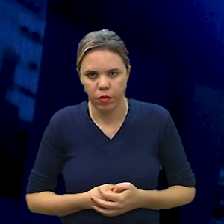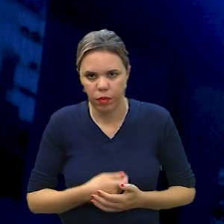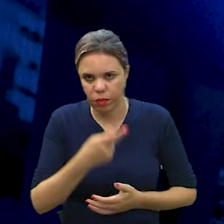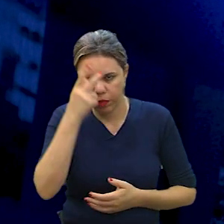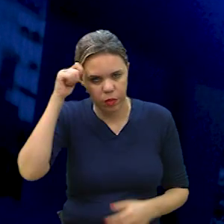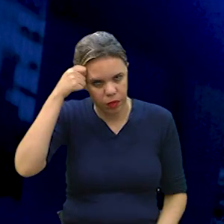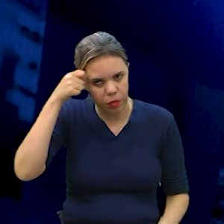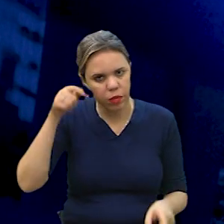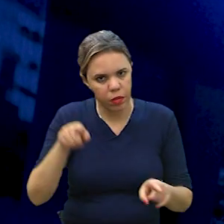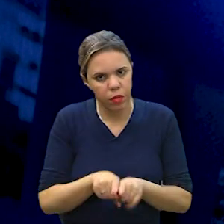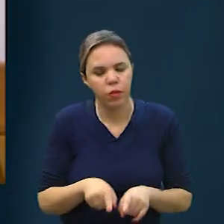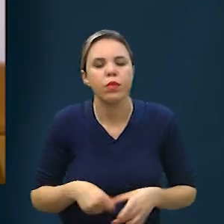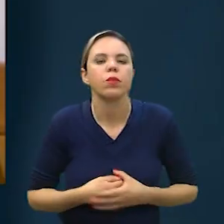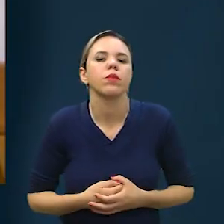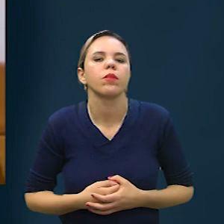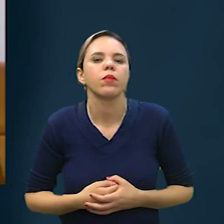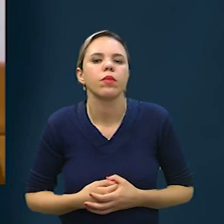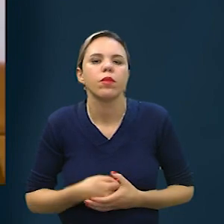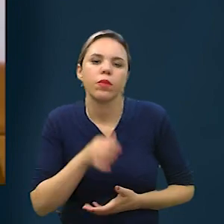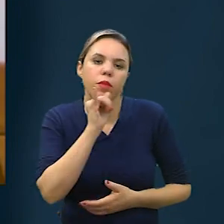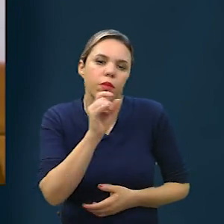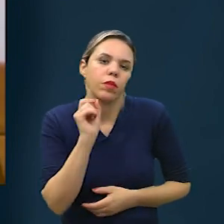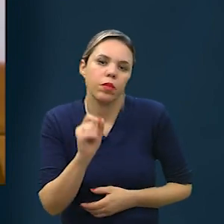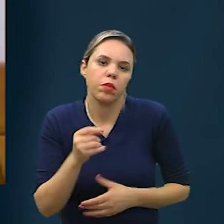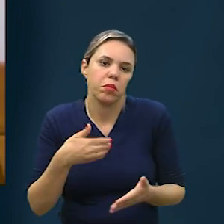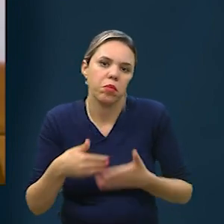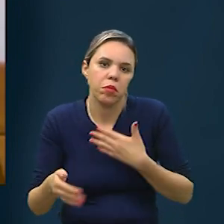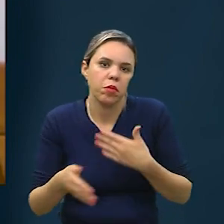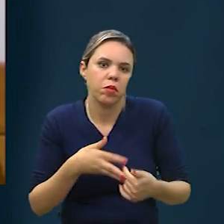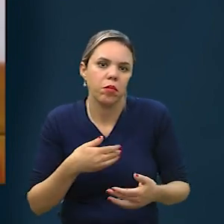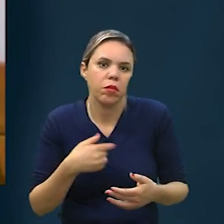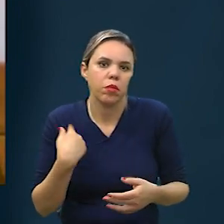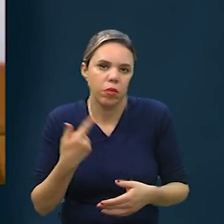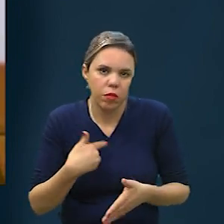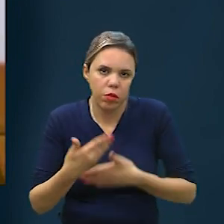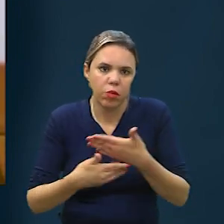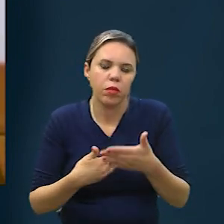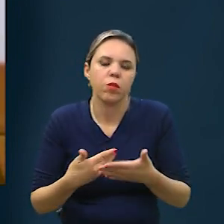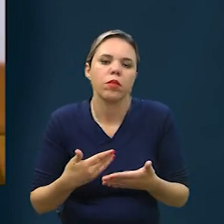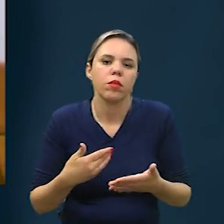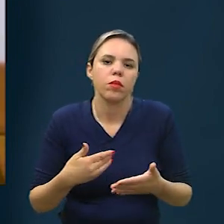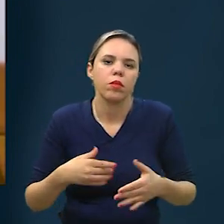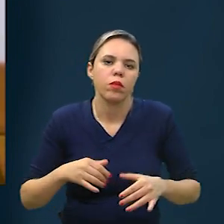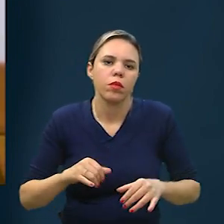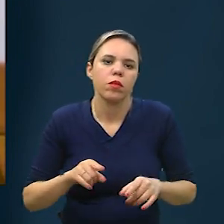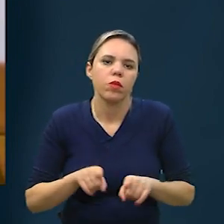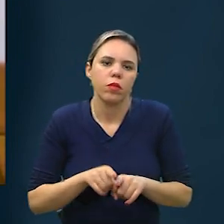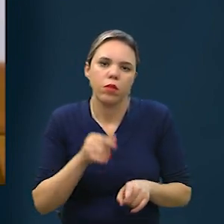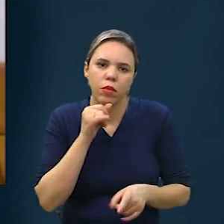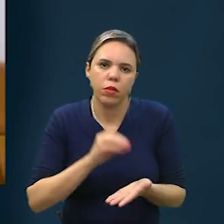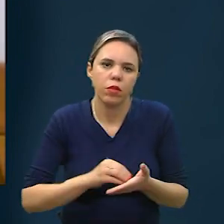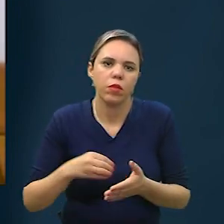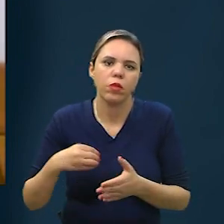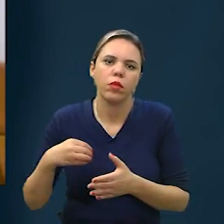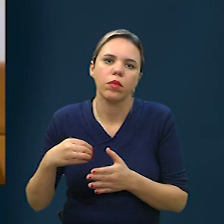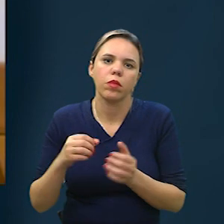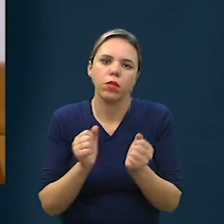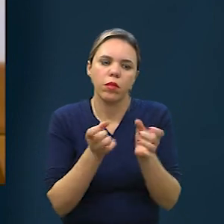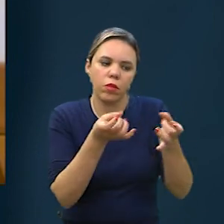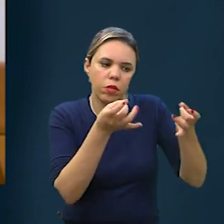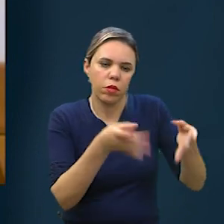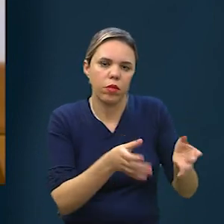inclusive os negros também, nós podemos dizer que, independente disso, a gente vem em defasagem, né? Eu falo que desde a abolição